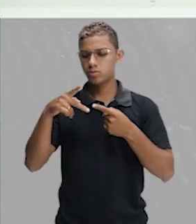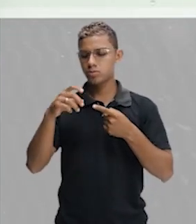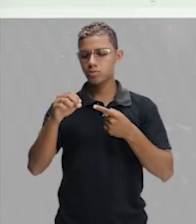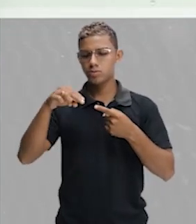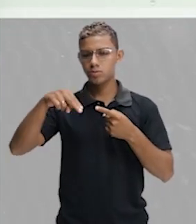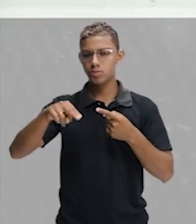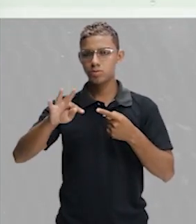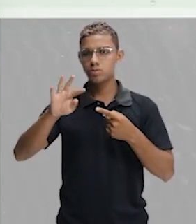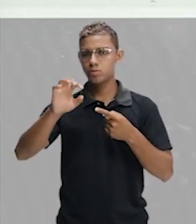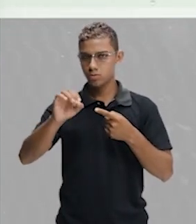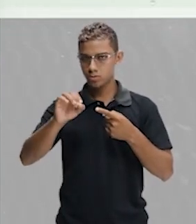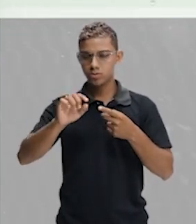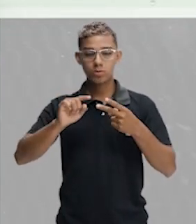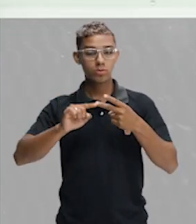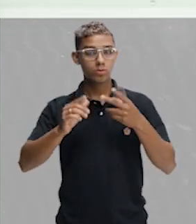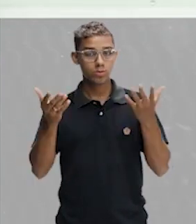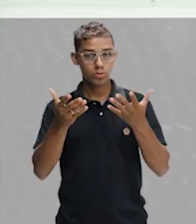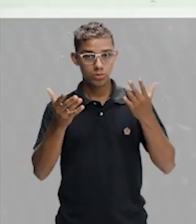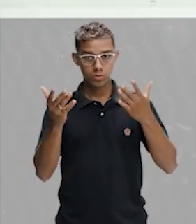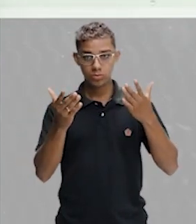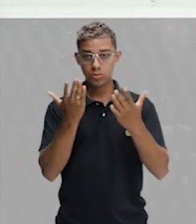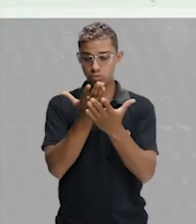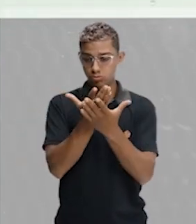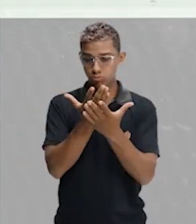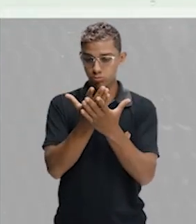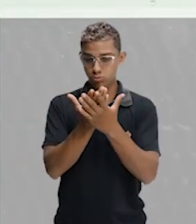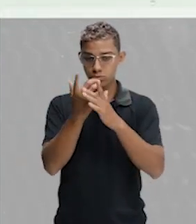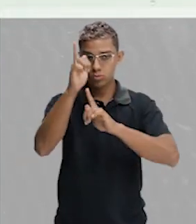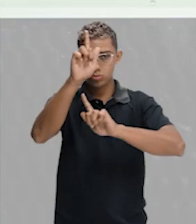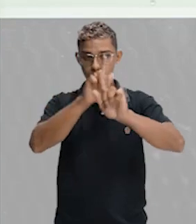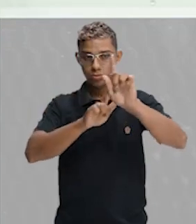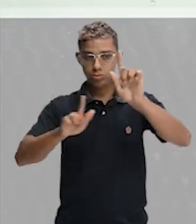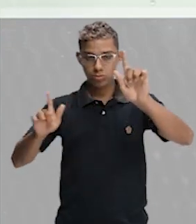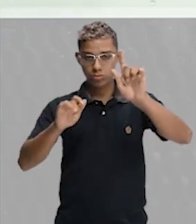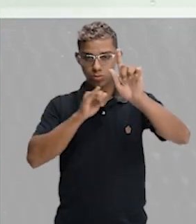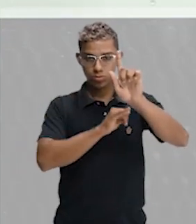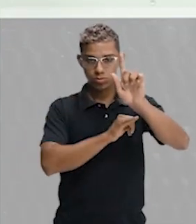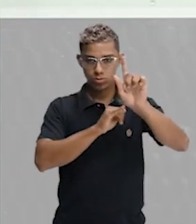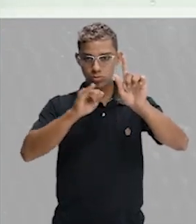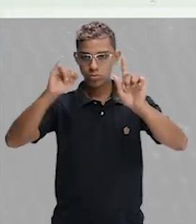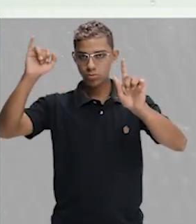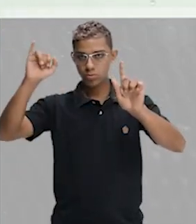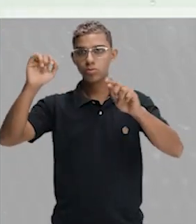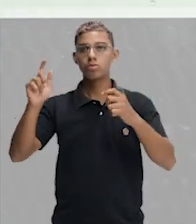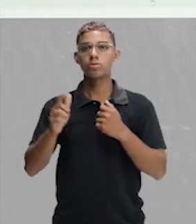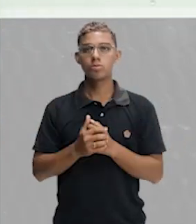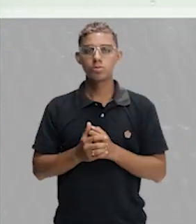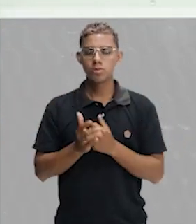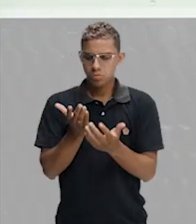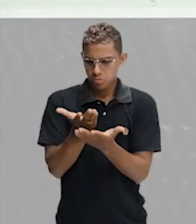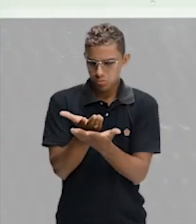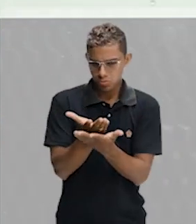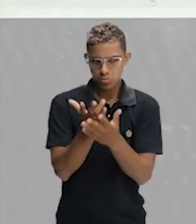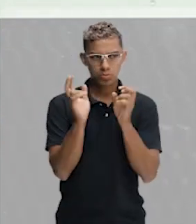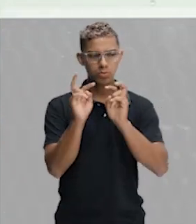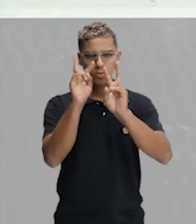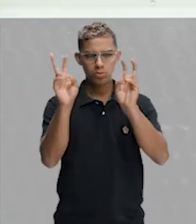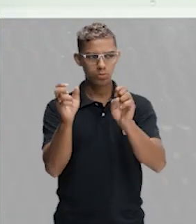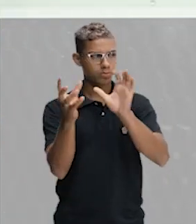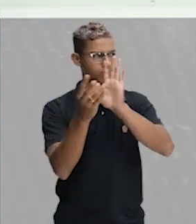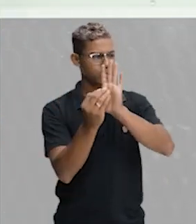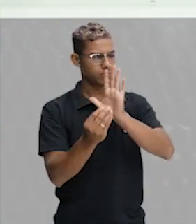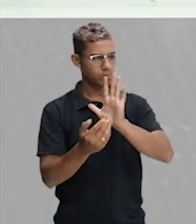estamos todos fazendo estudo da reta né Lembrando que nós começamos esse assunto já na aula passada falamos de